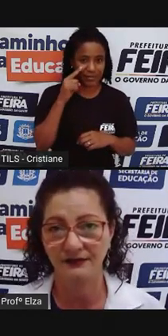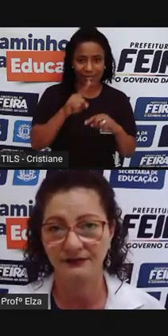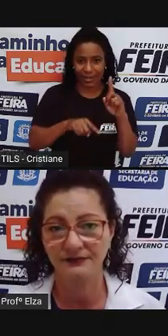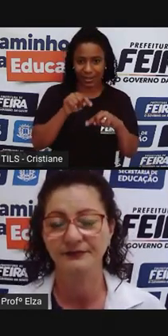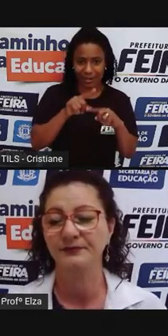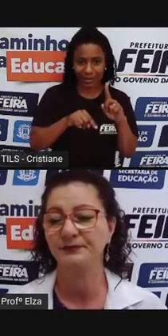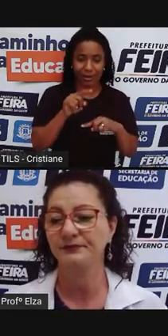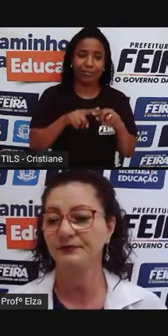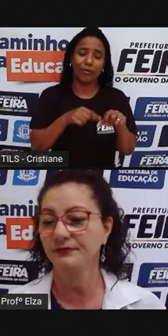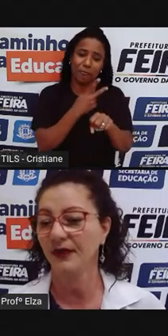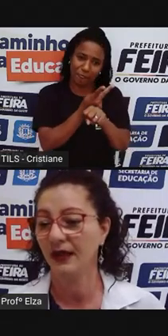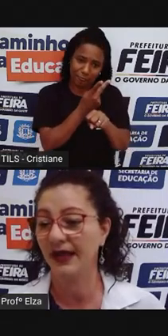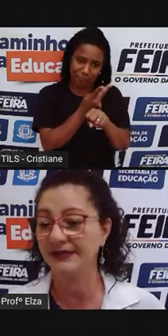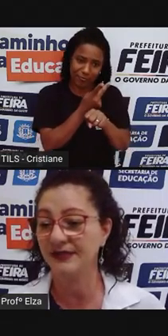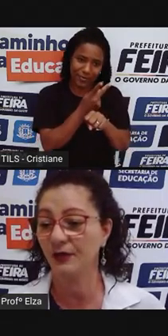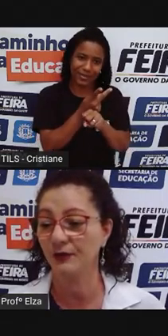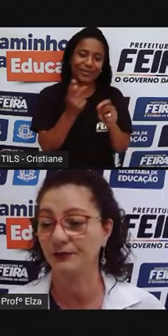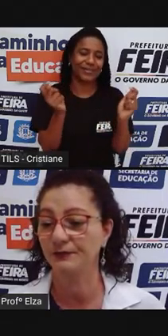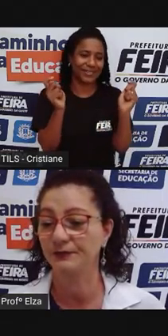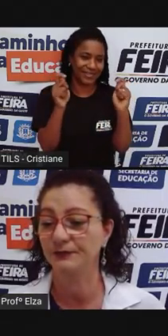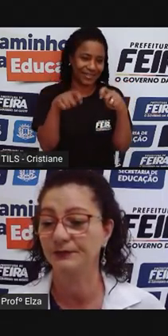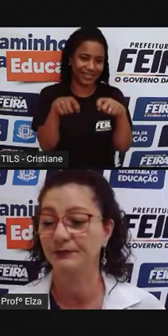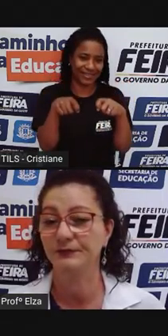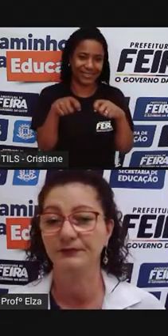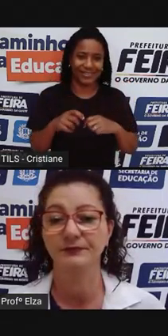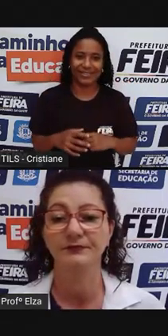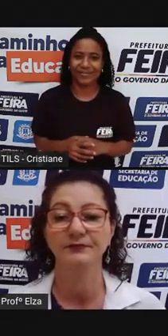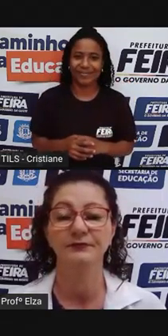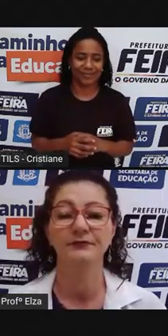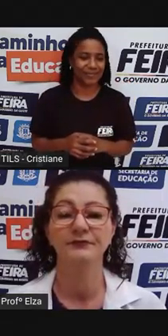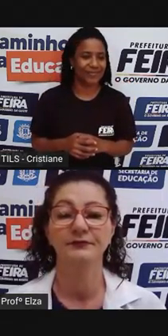reciclado. Let's go.